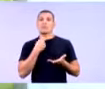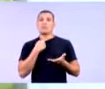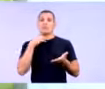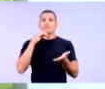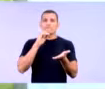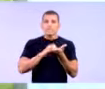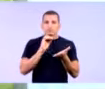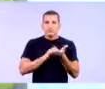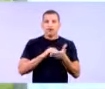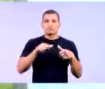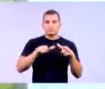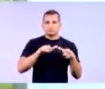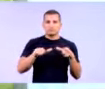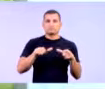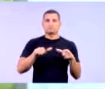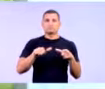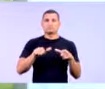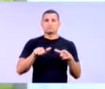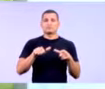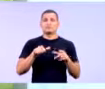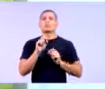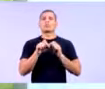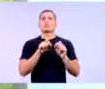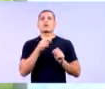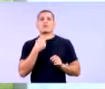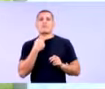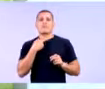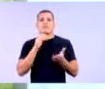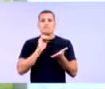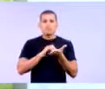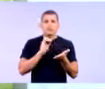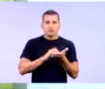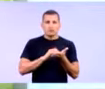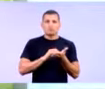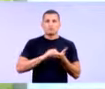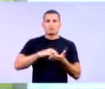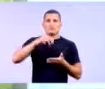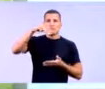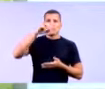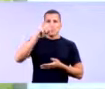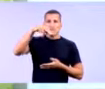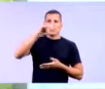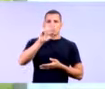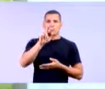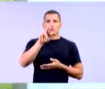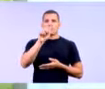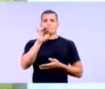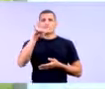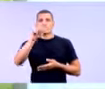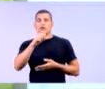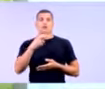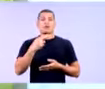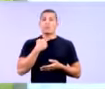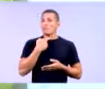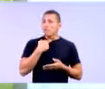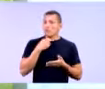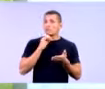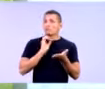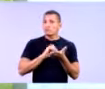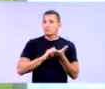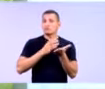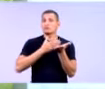faltar no trabalho acadêmico. O que não pode faltar numa monografia, por exemplo? Não pode faltar